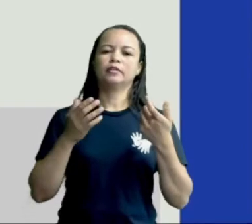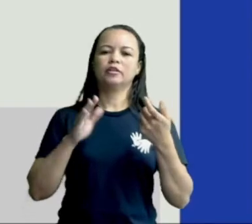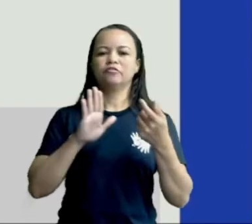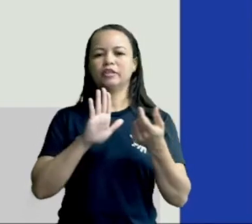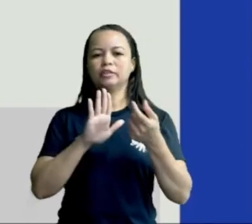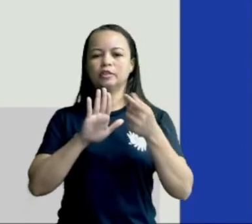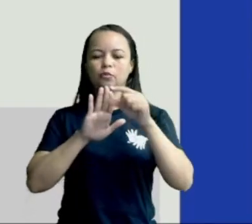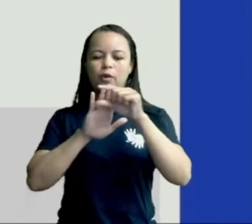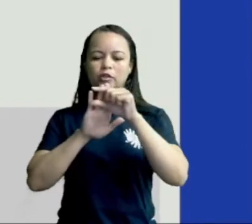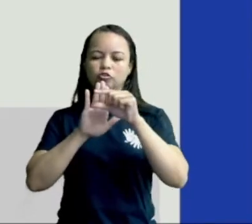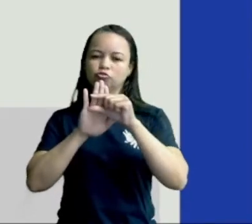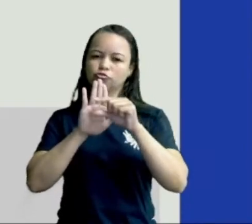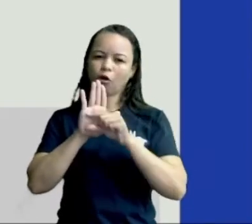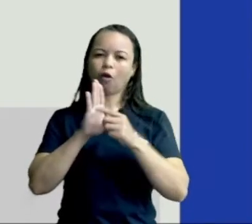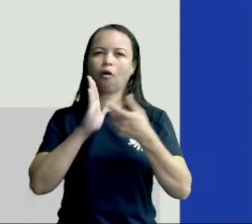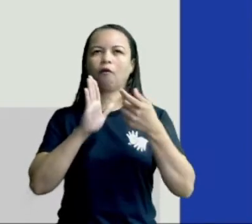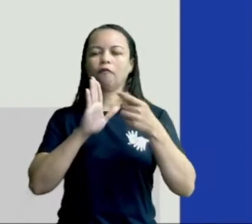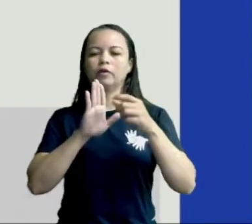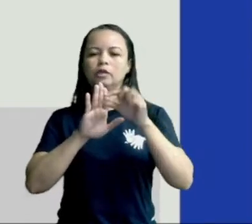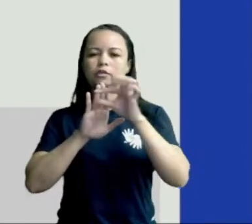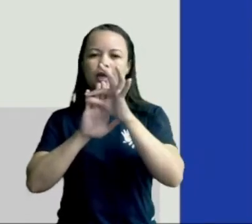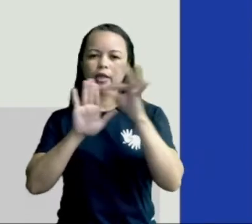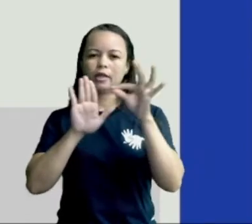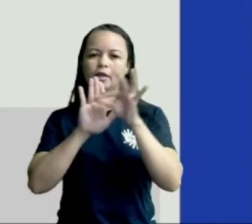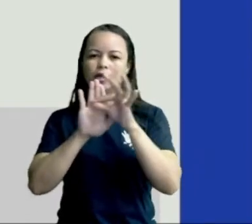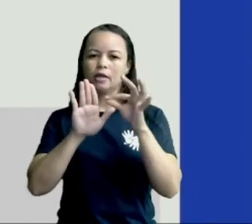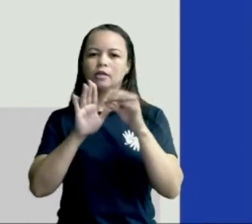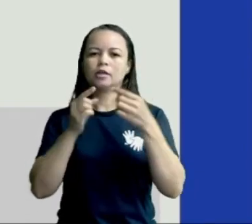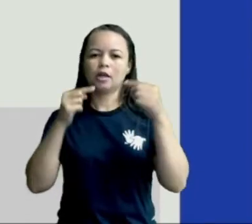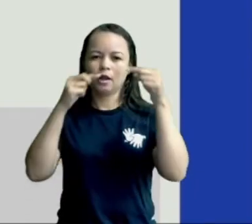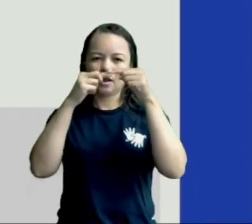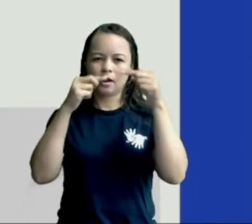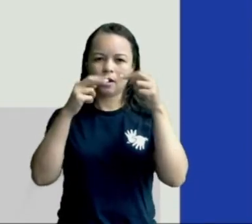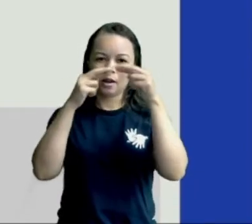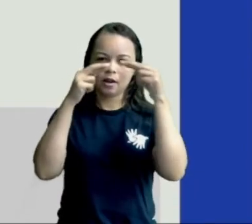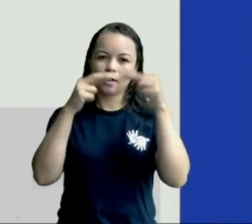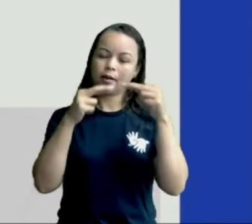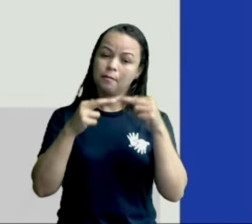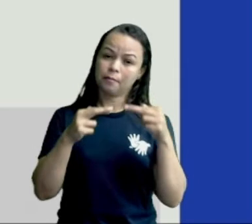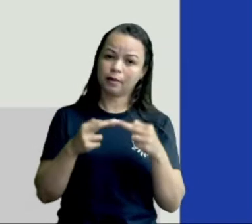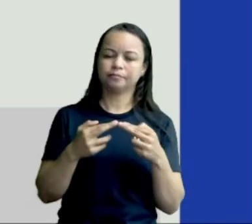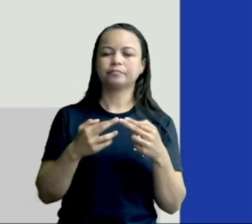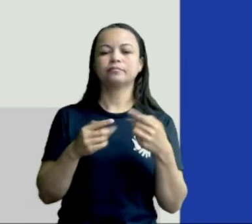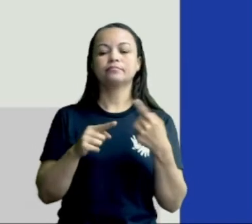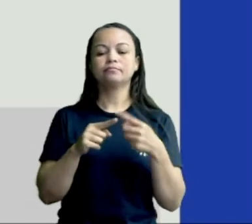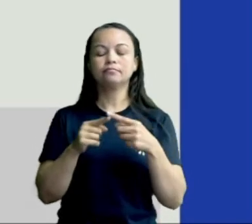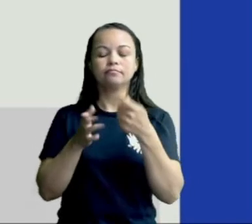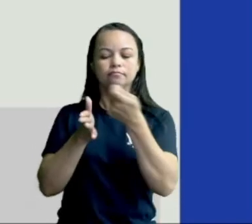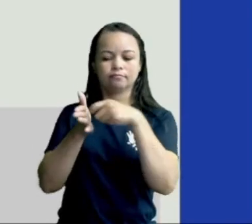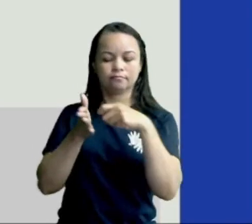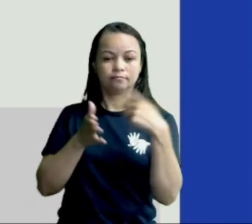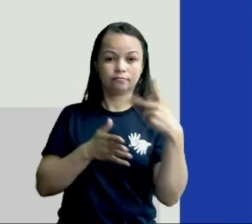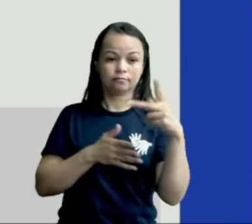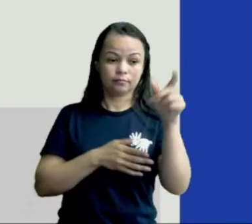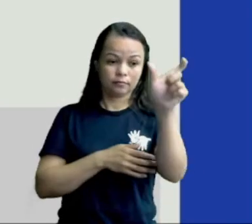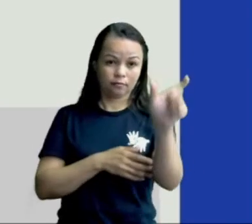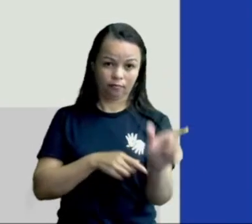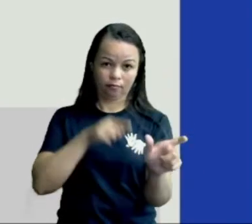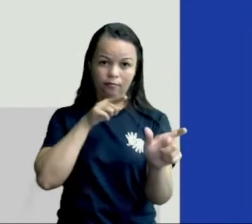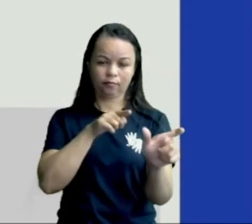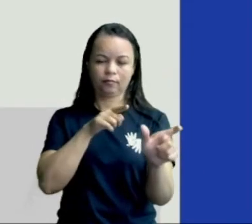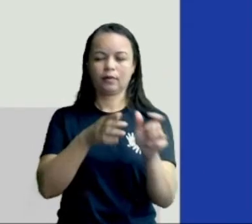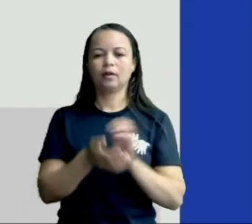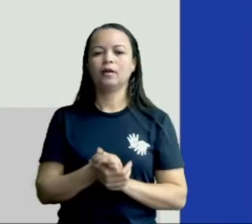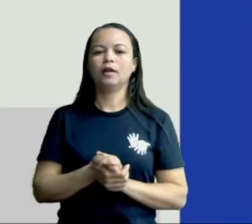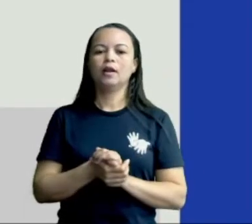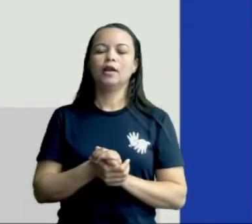estrofes, ele tem rimas. Então, porque ele foi escrito pelo poeta José Teixeira, certo? Ele